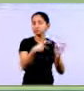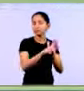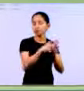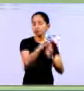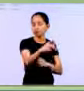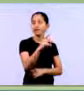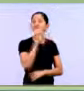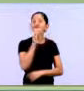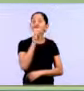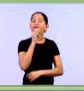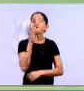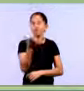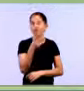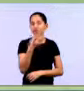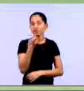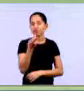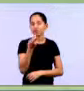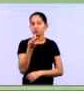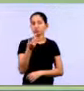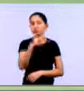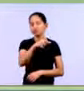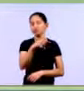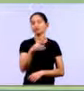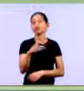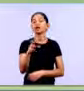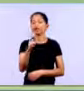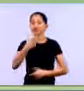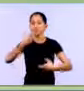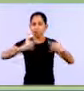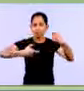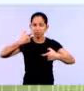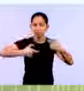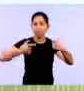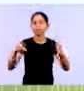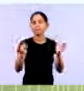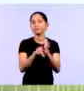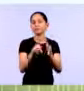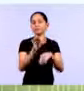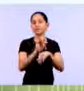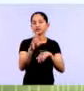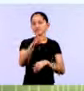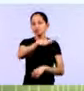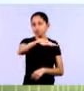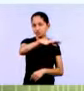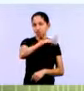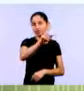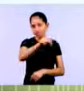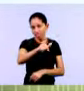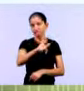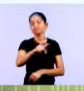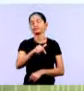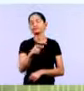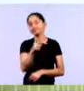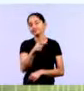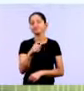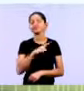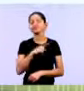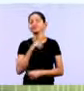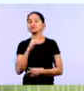como exemplo que foi tratado o imposto de guerra, né? O imposto também sobre